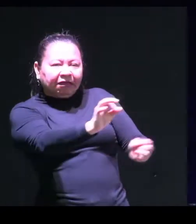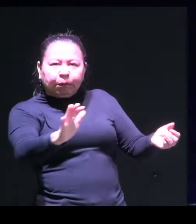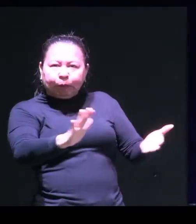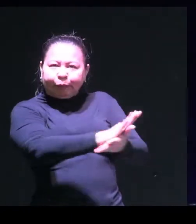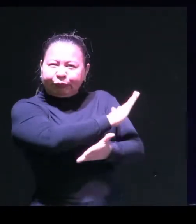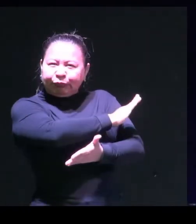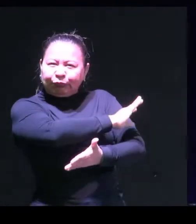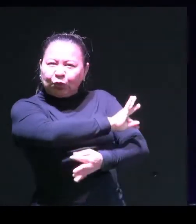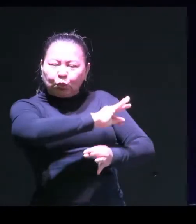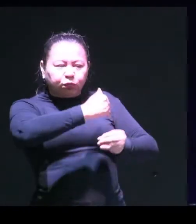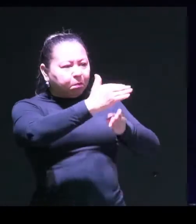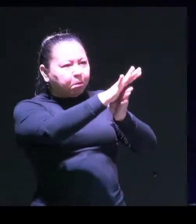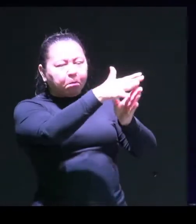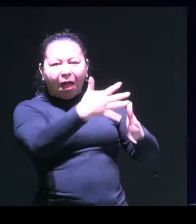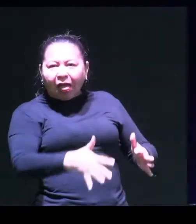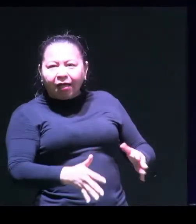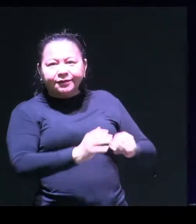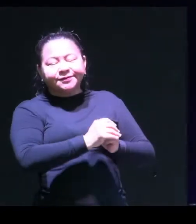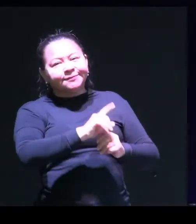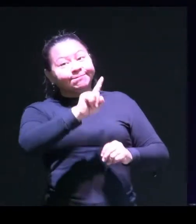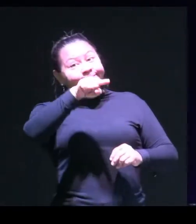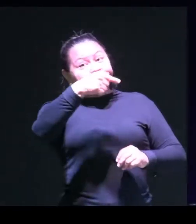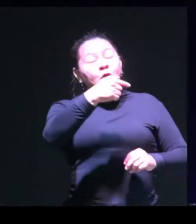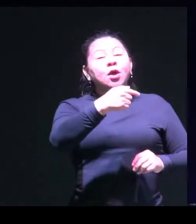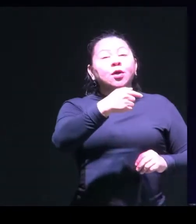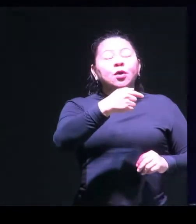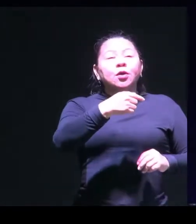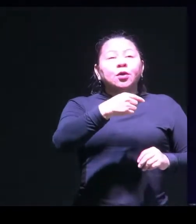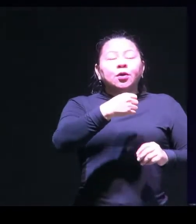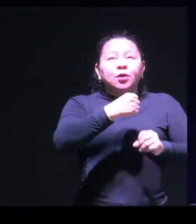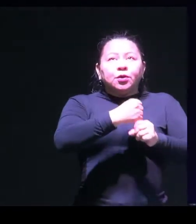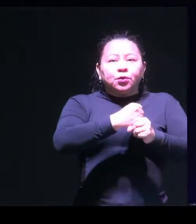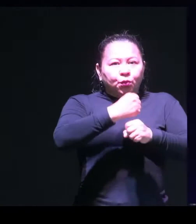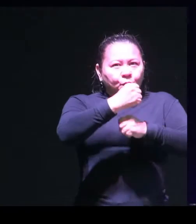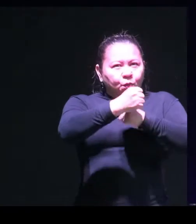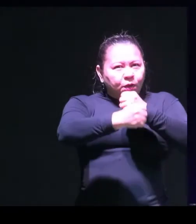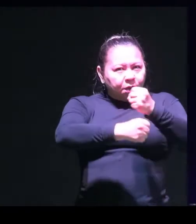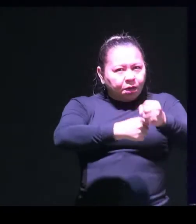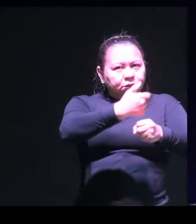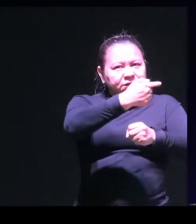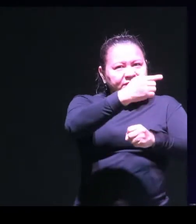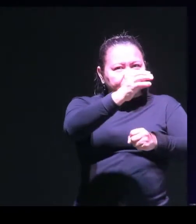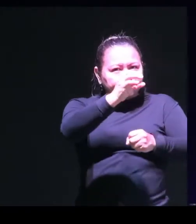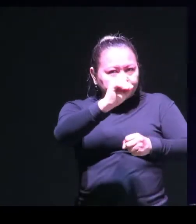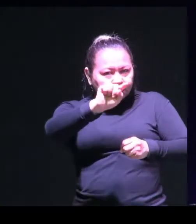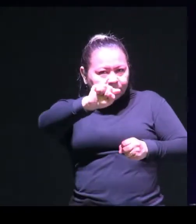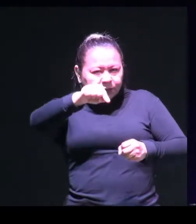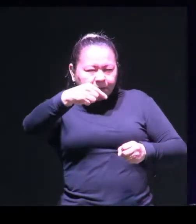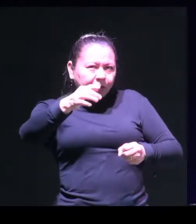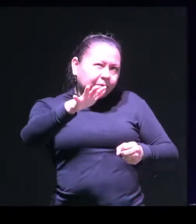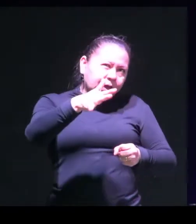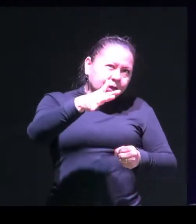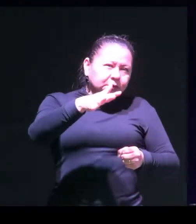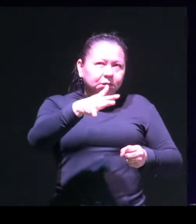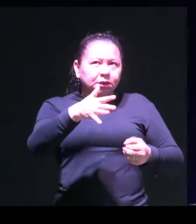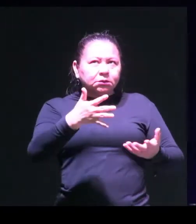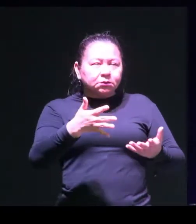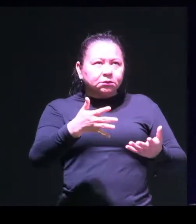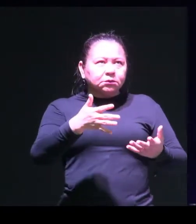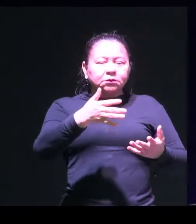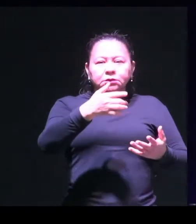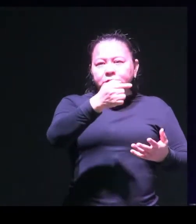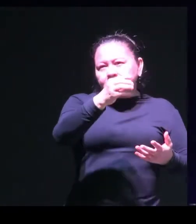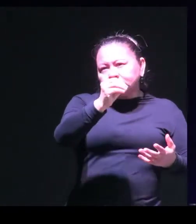pedra, tudo será derrubado. E no ano 70, poucos anos depois, isso foi mais ou menos no ano 30, no